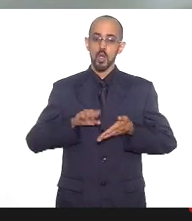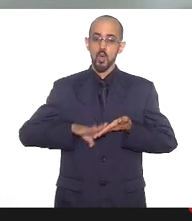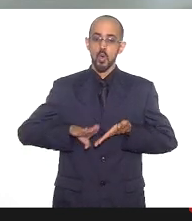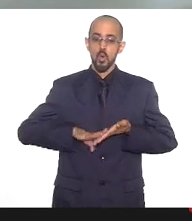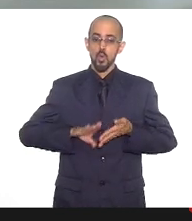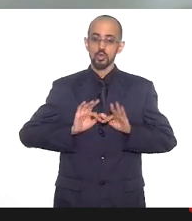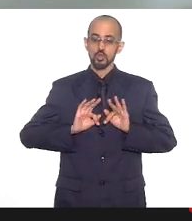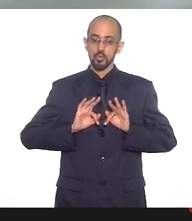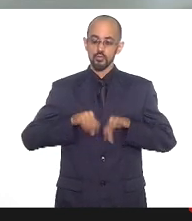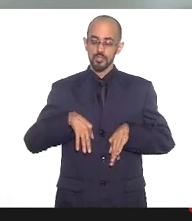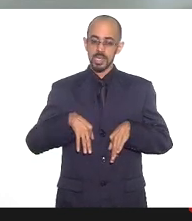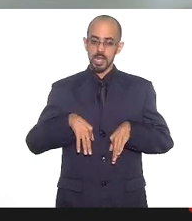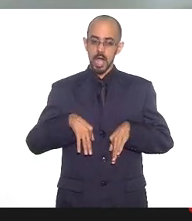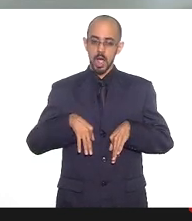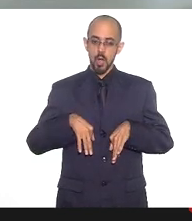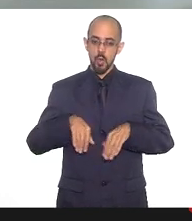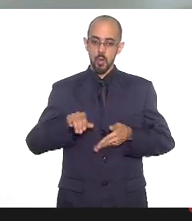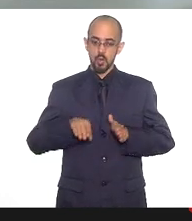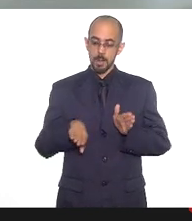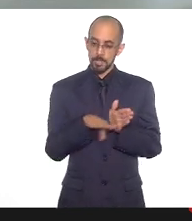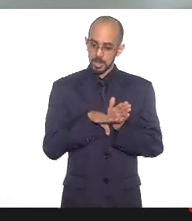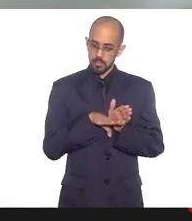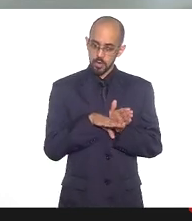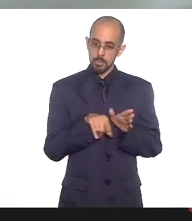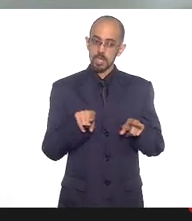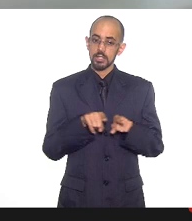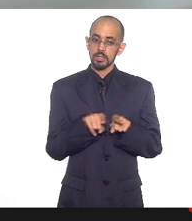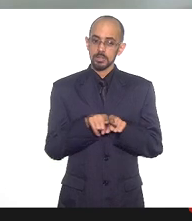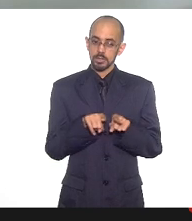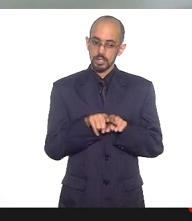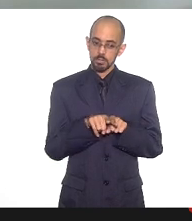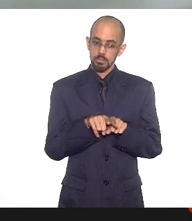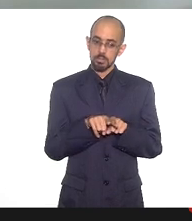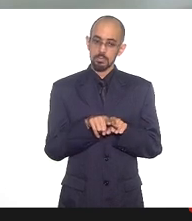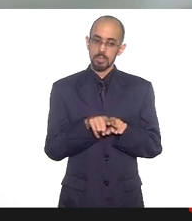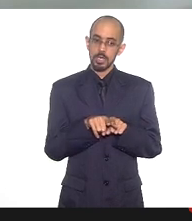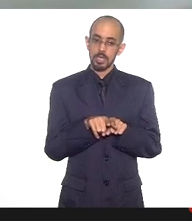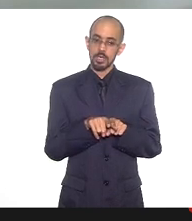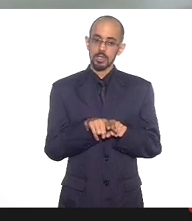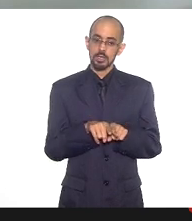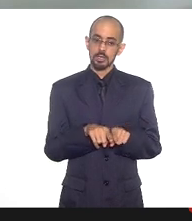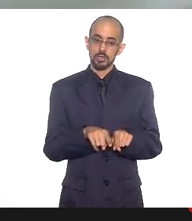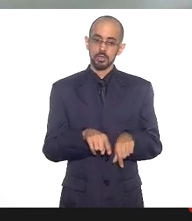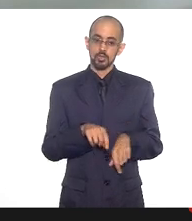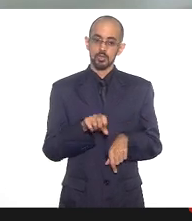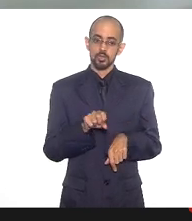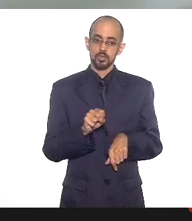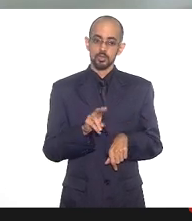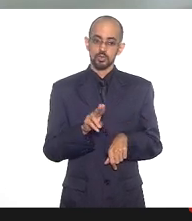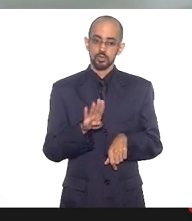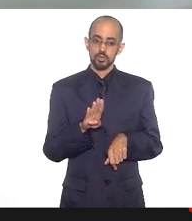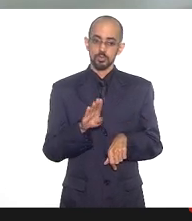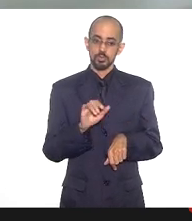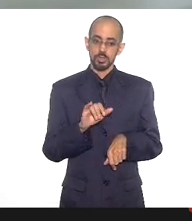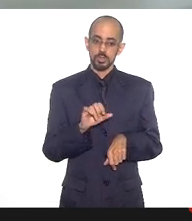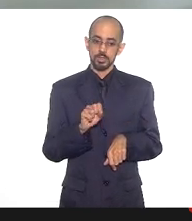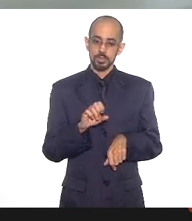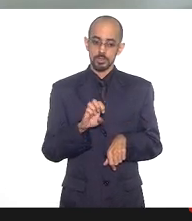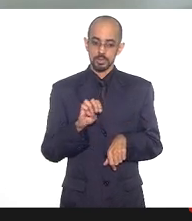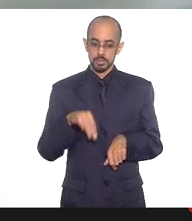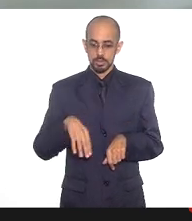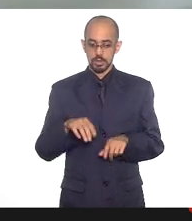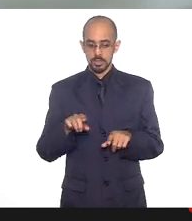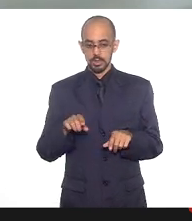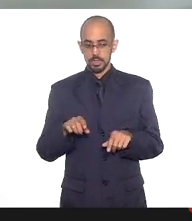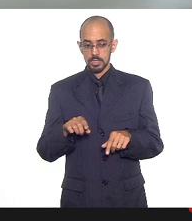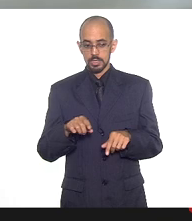da plataforma, como também do subsídio que ela carrega. Então, eu gostaria que o